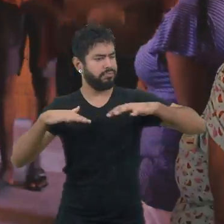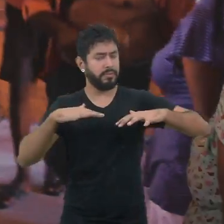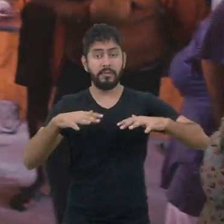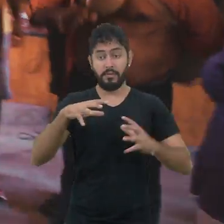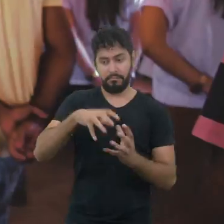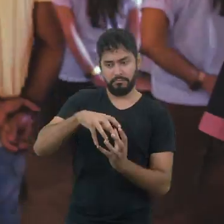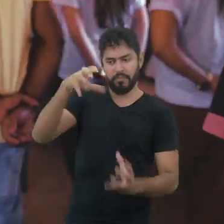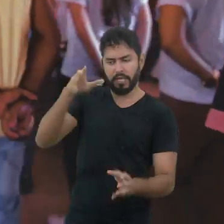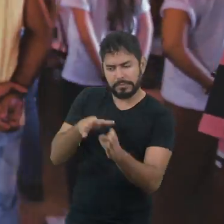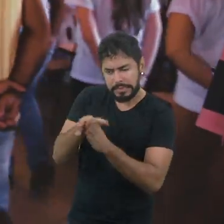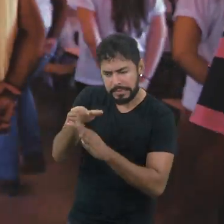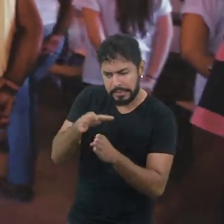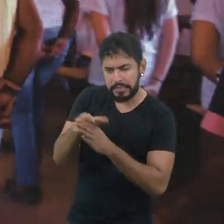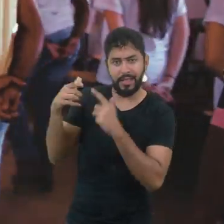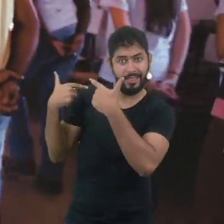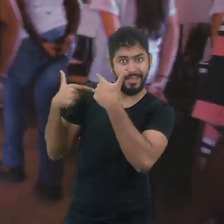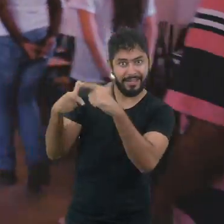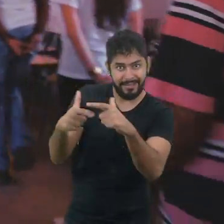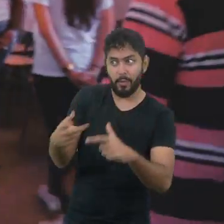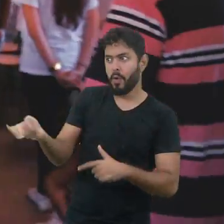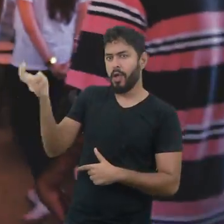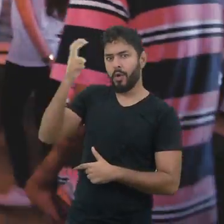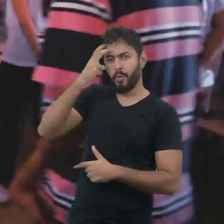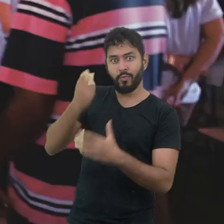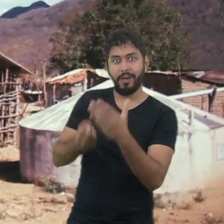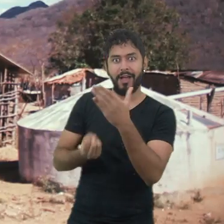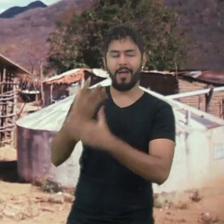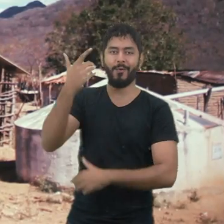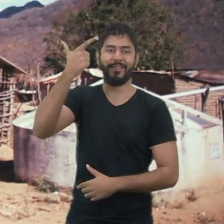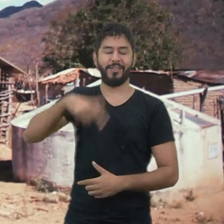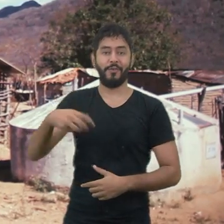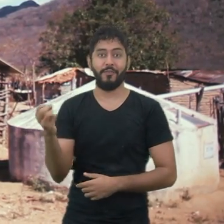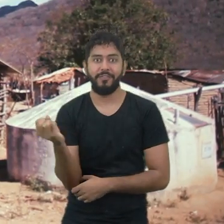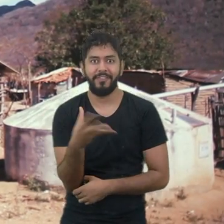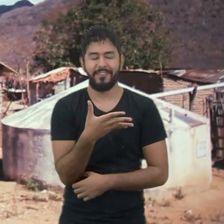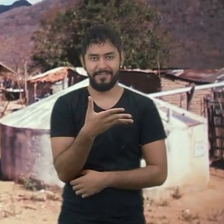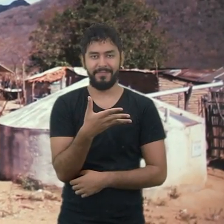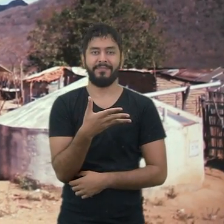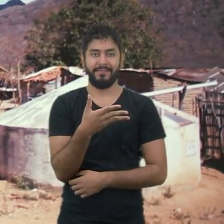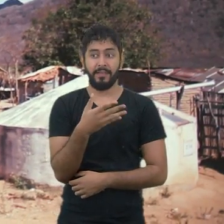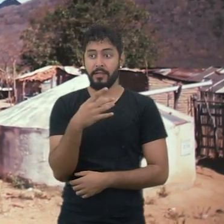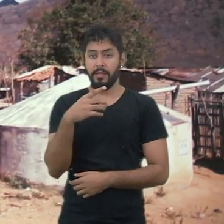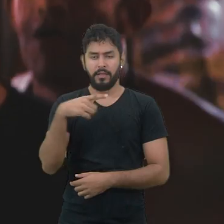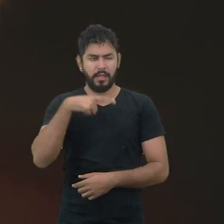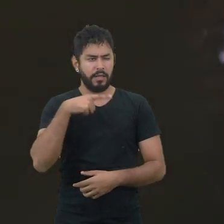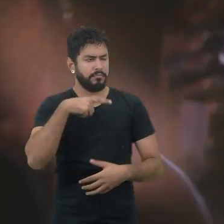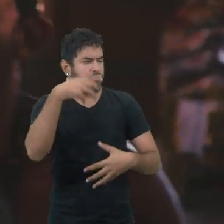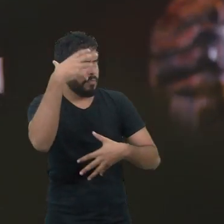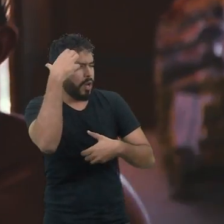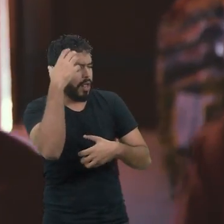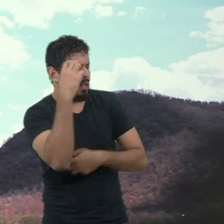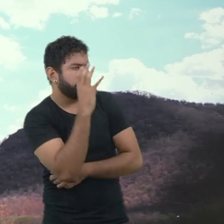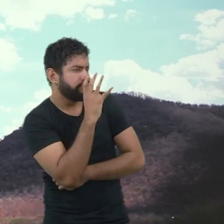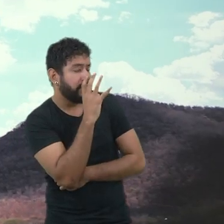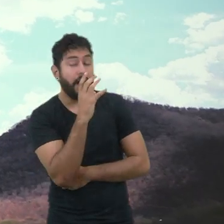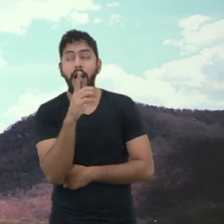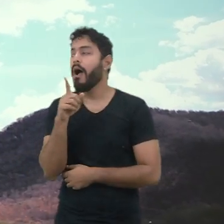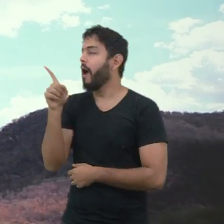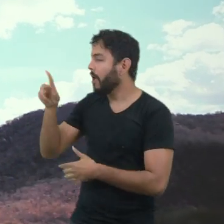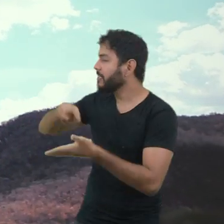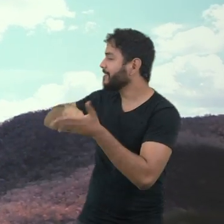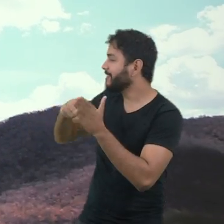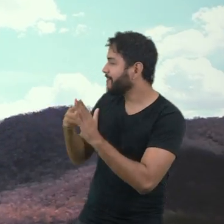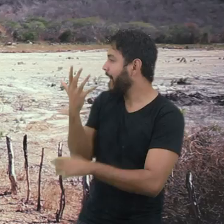entonação. Os mais velhos ensinam a tradição e a cultura da gente se resgata. Sobre nós, os olhares